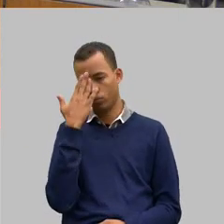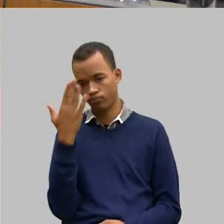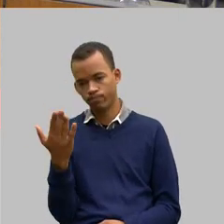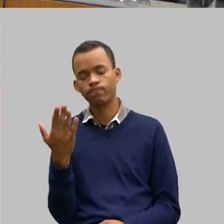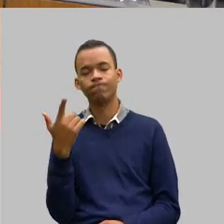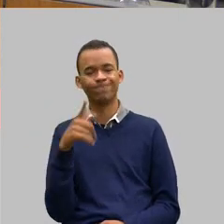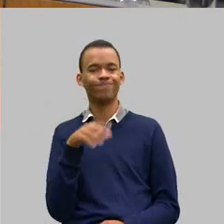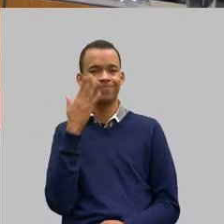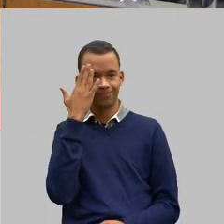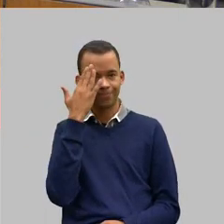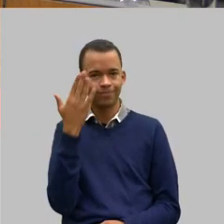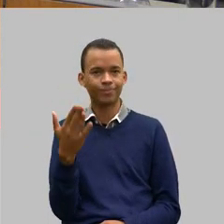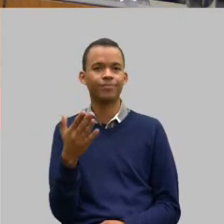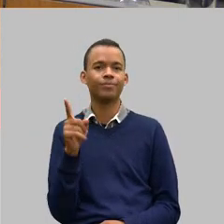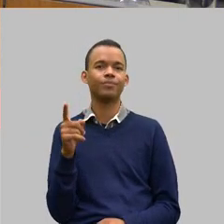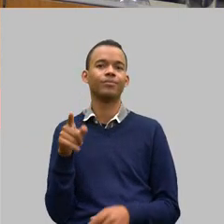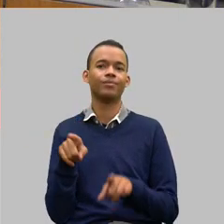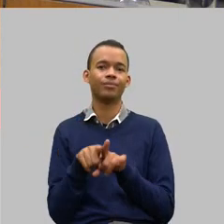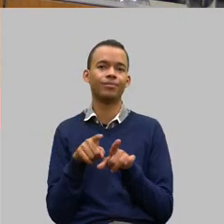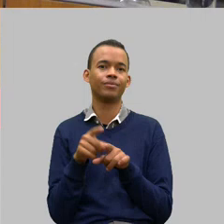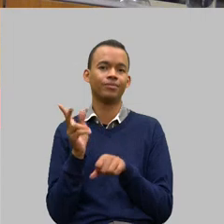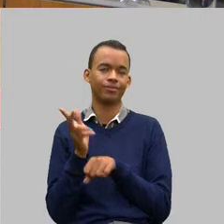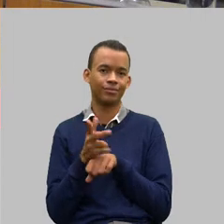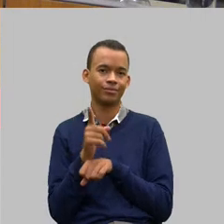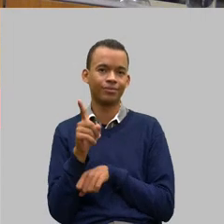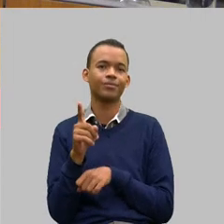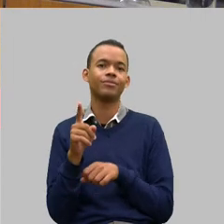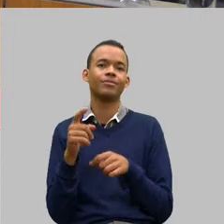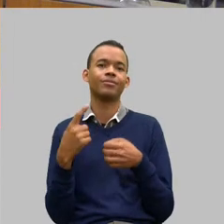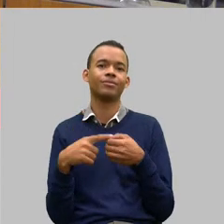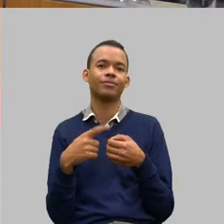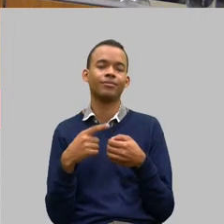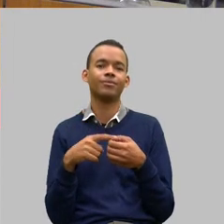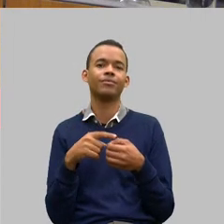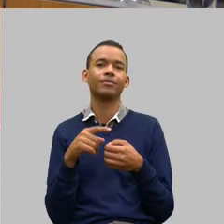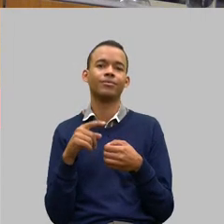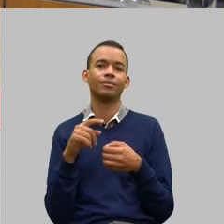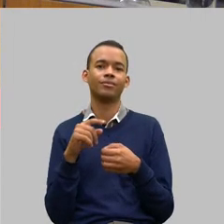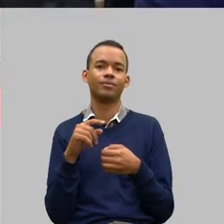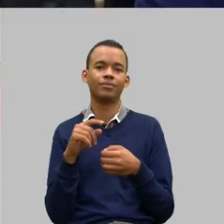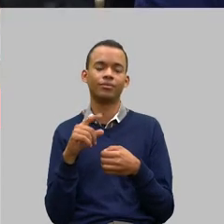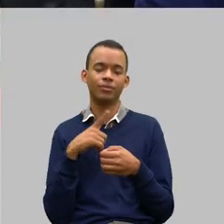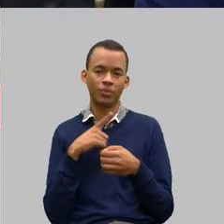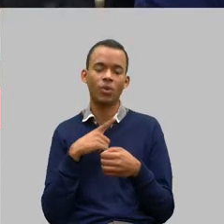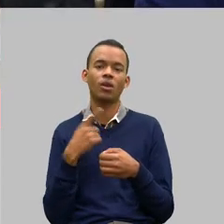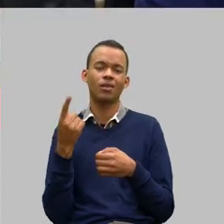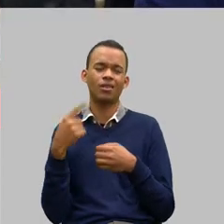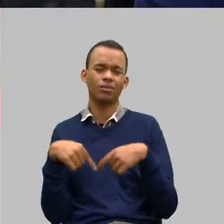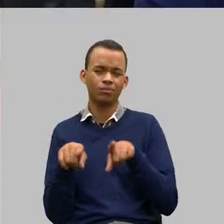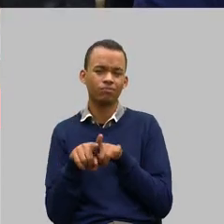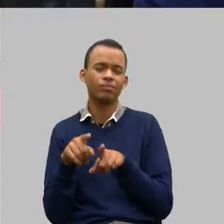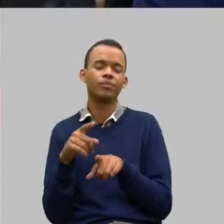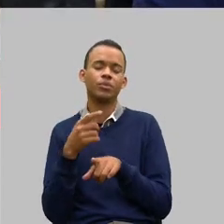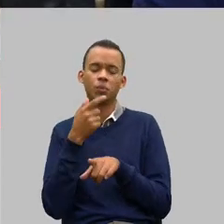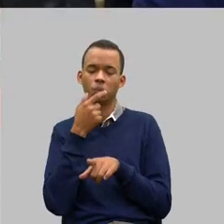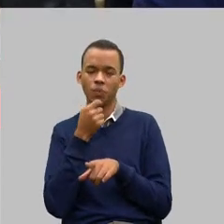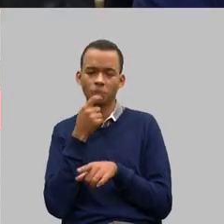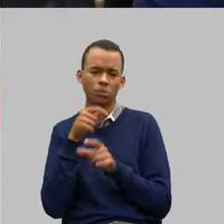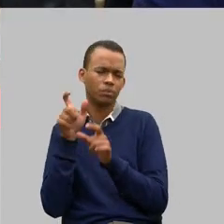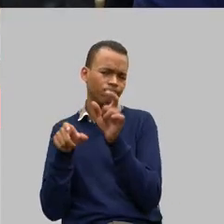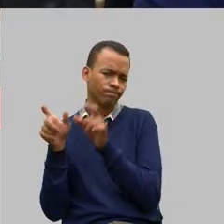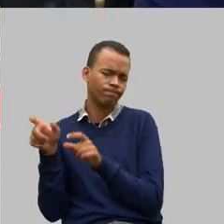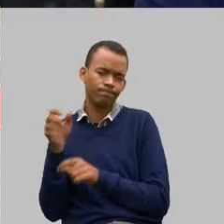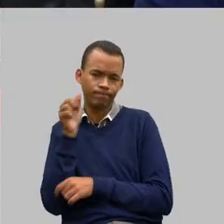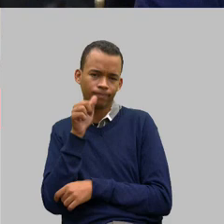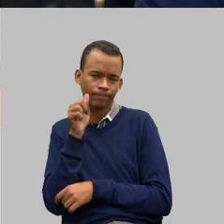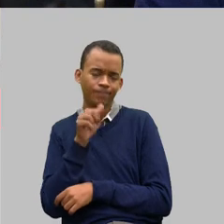de até gravar um vídeo ali com o pessoal da cidade de Bira né nossos parceiros Val César O Carlinho Eduardo neues